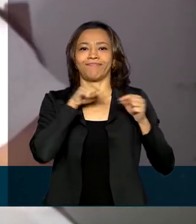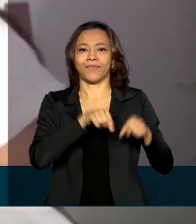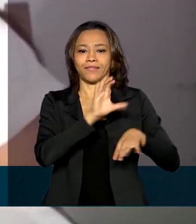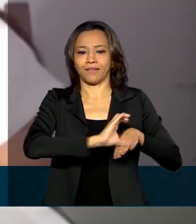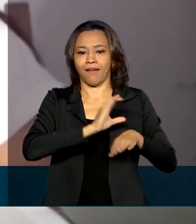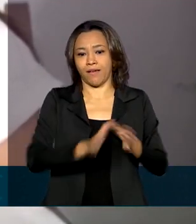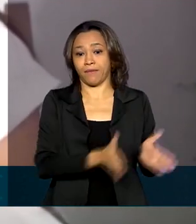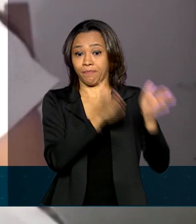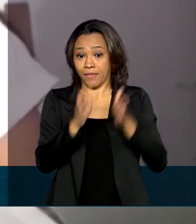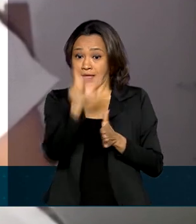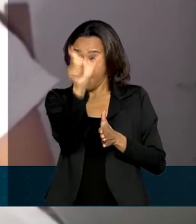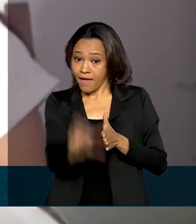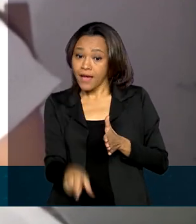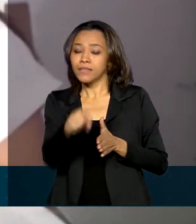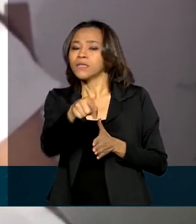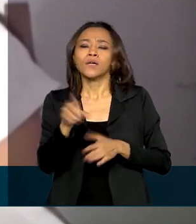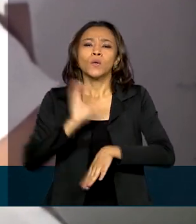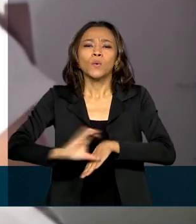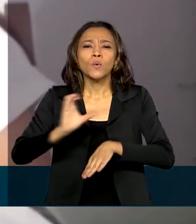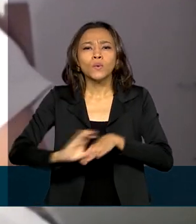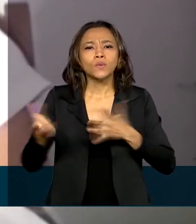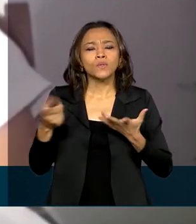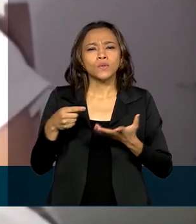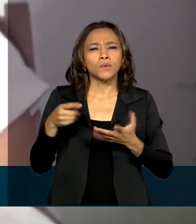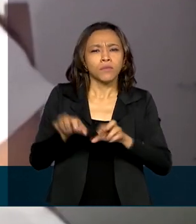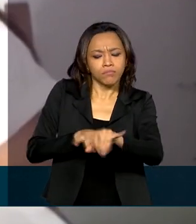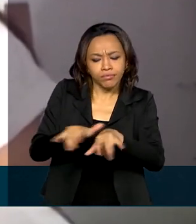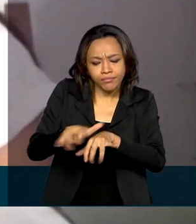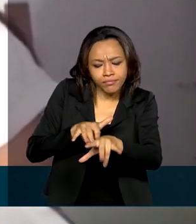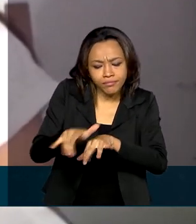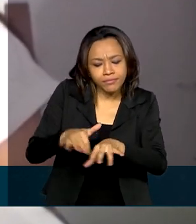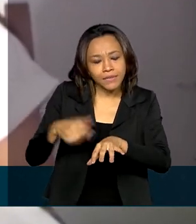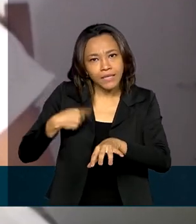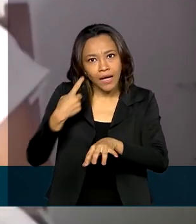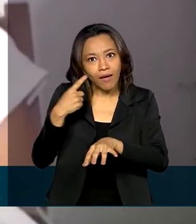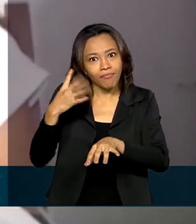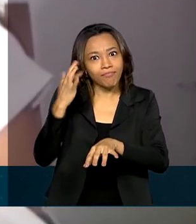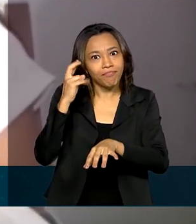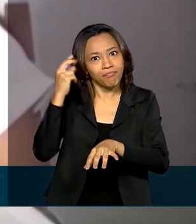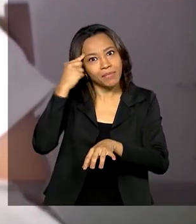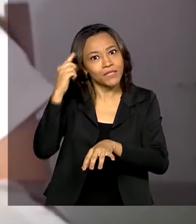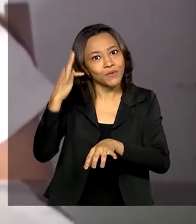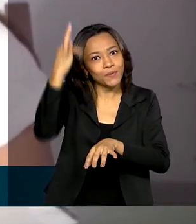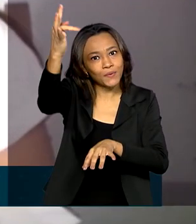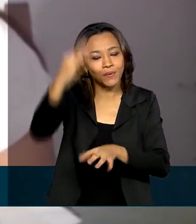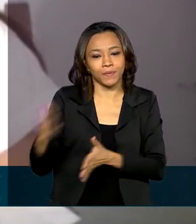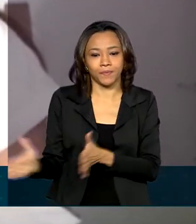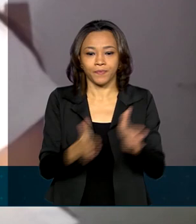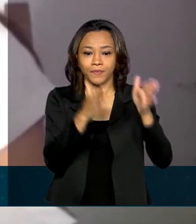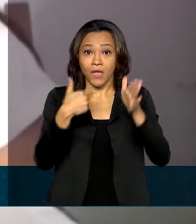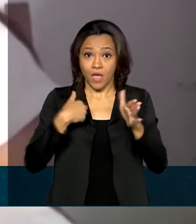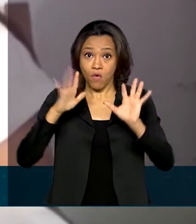Brenda cursa informática e também está de olho nas profissões do futuro. Eu termino o curso